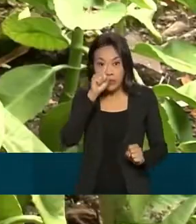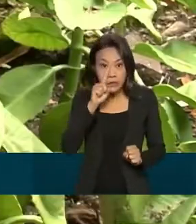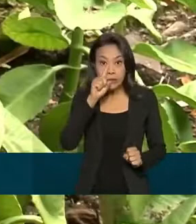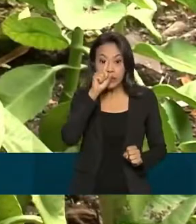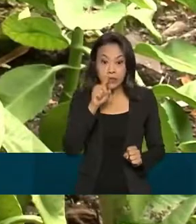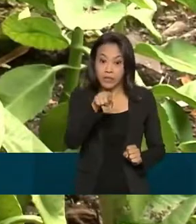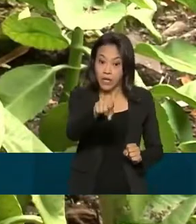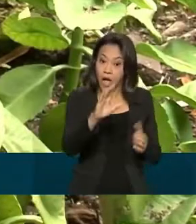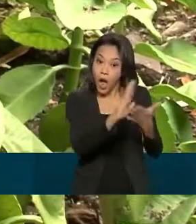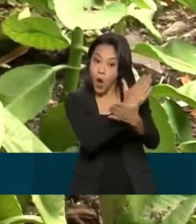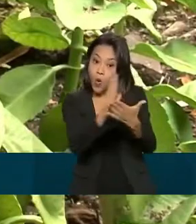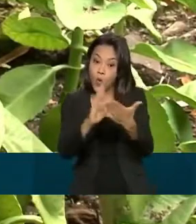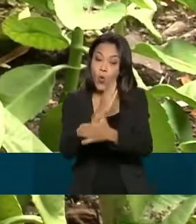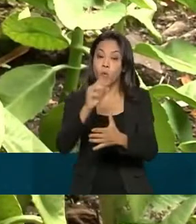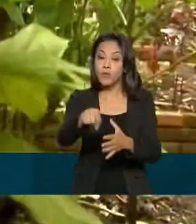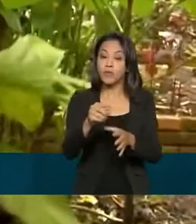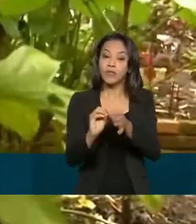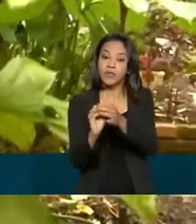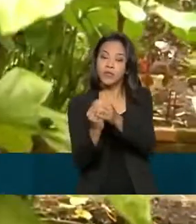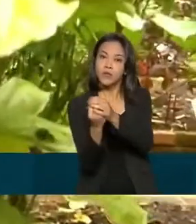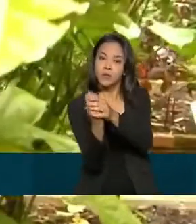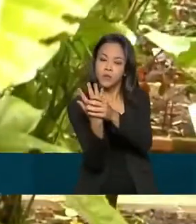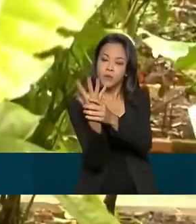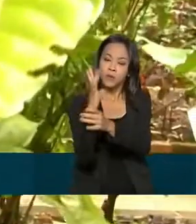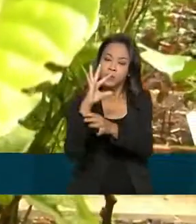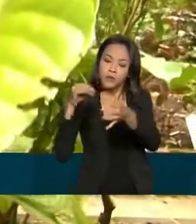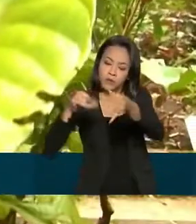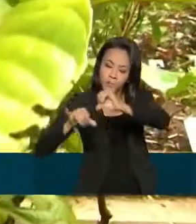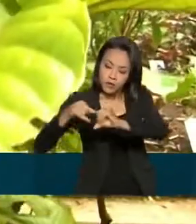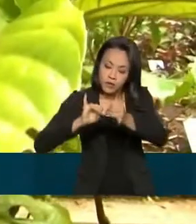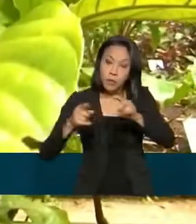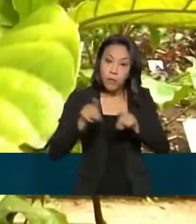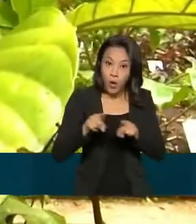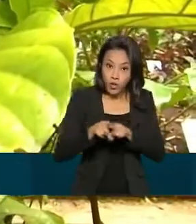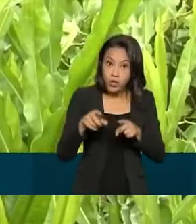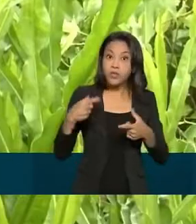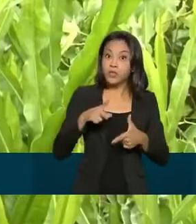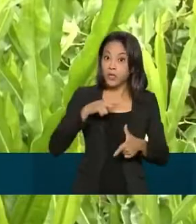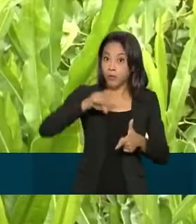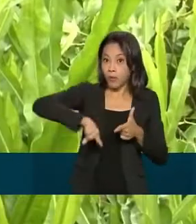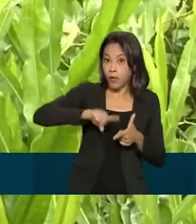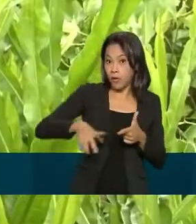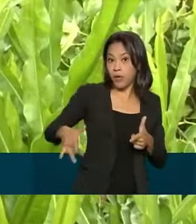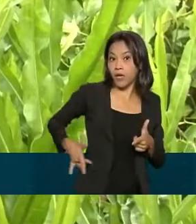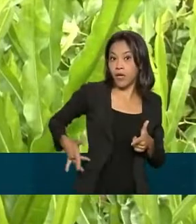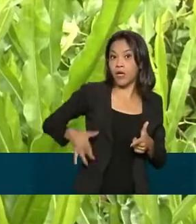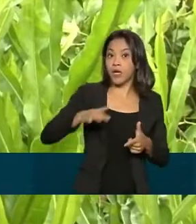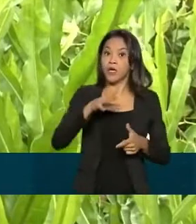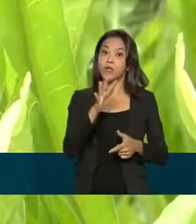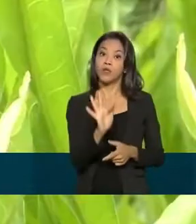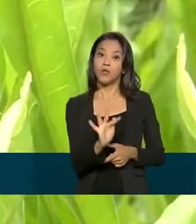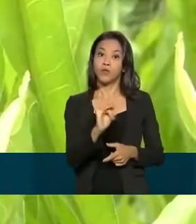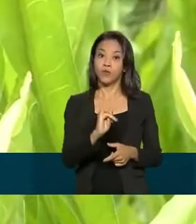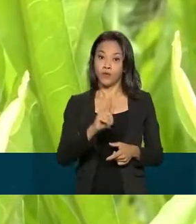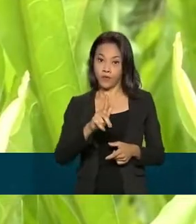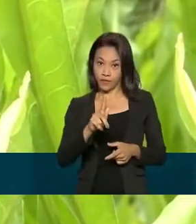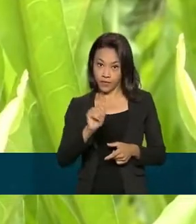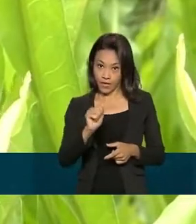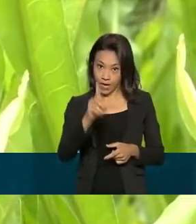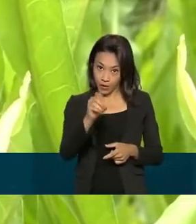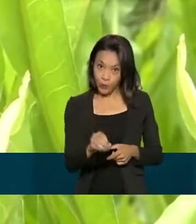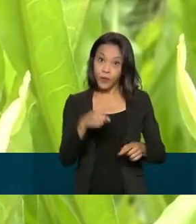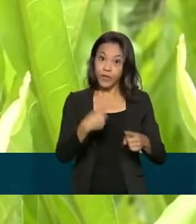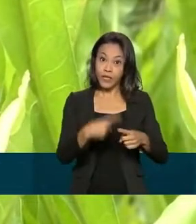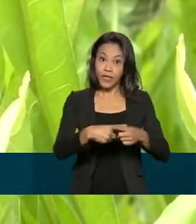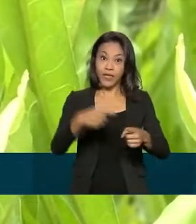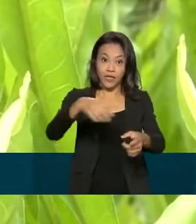saúde, emagrecer é uma preocupação de todos nós. E a Anvisa justamente faz esse alerta. Comércio de medicamentos com